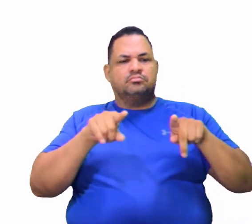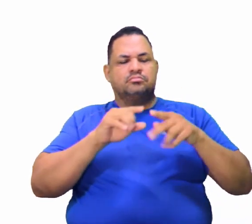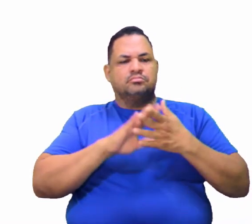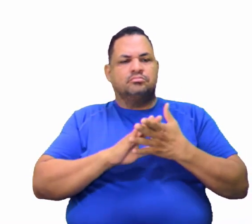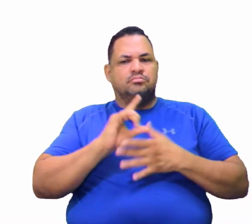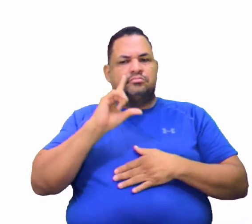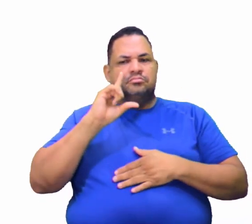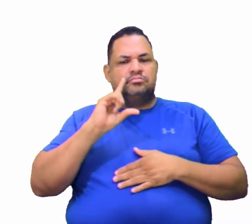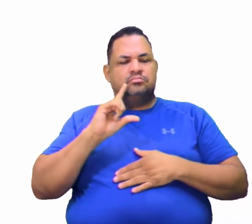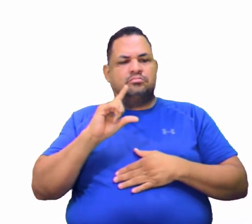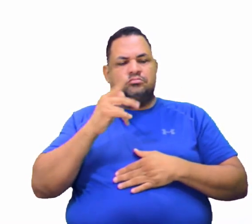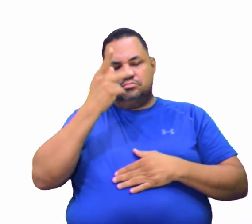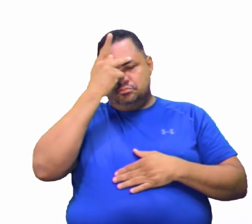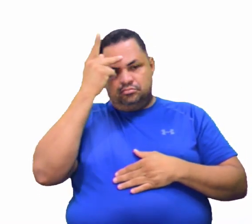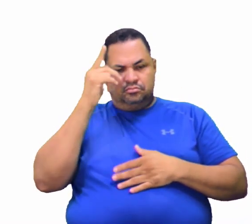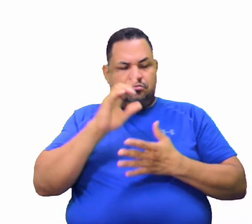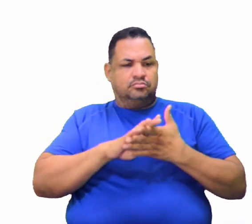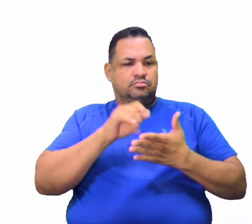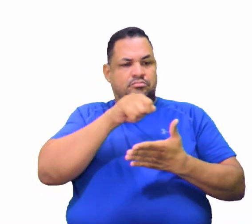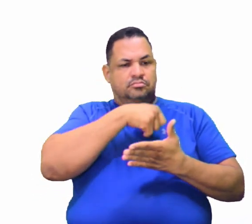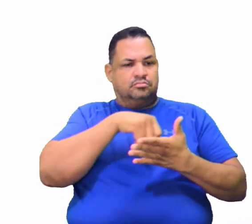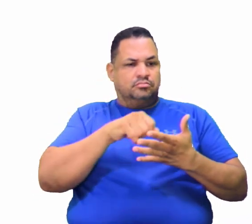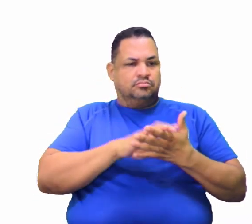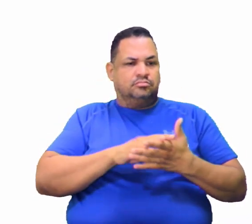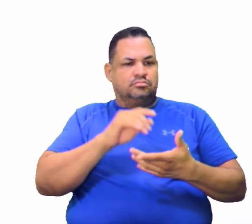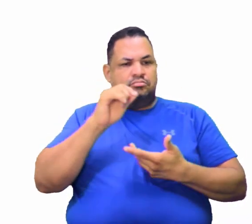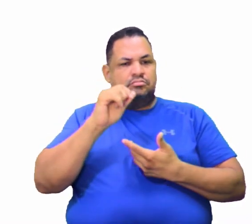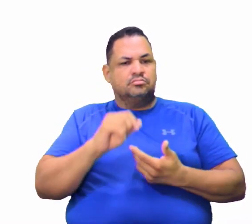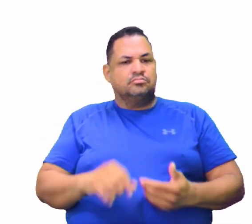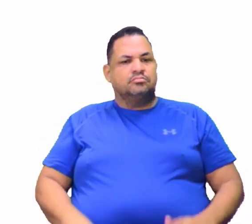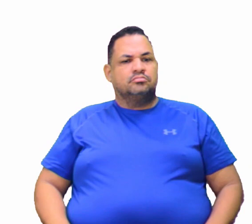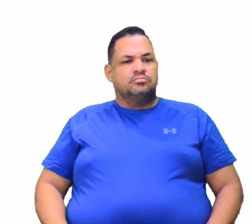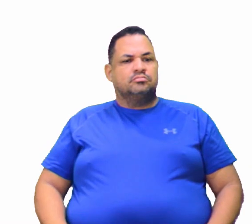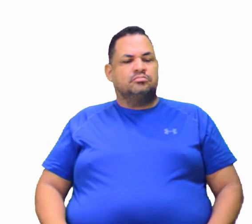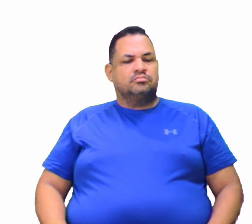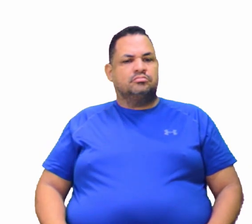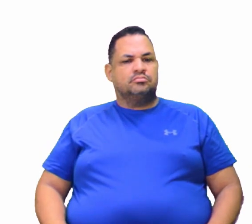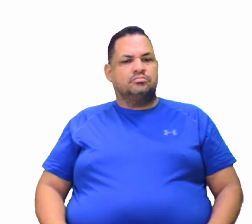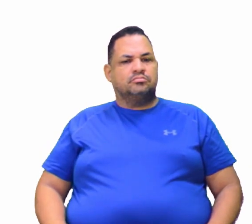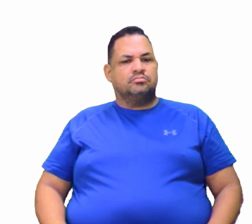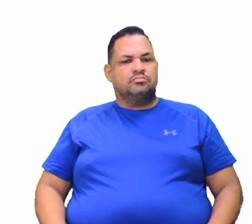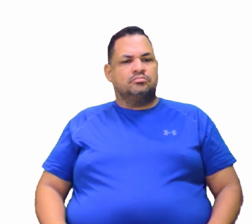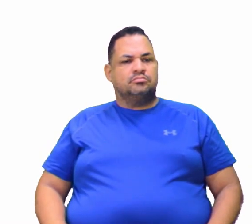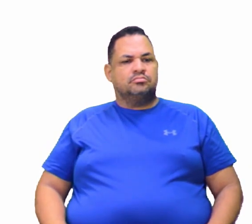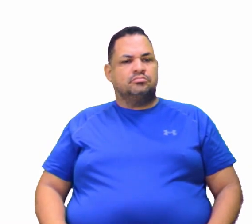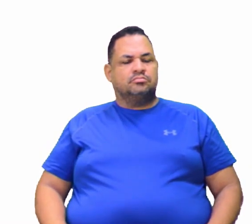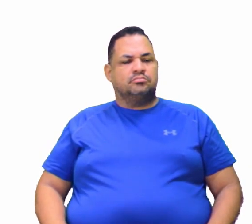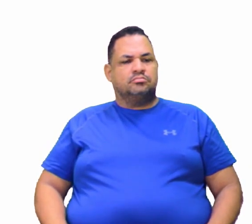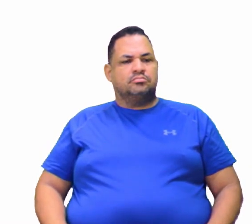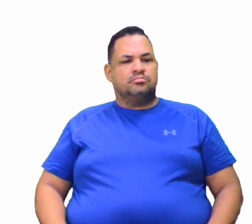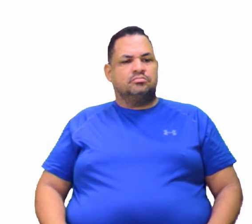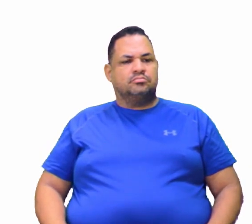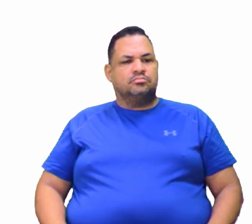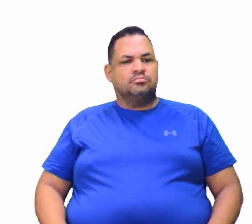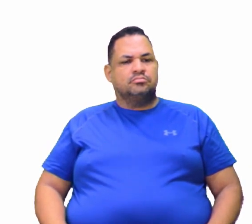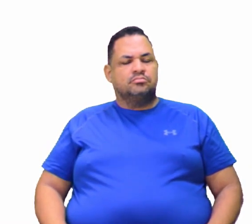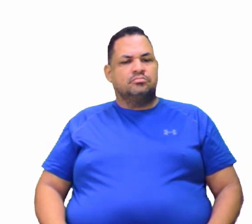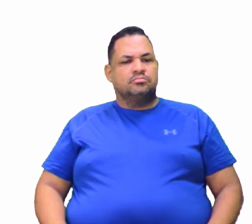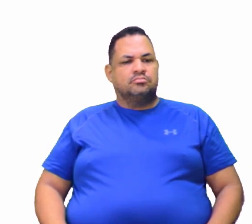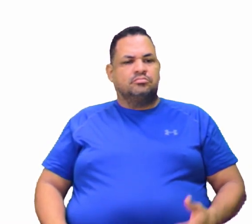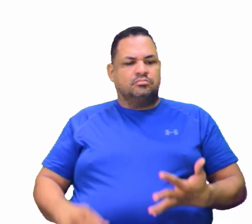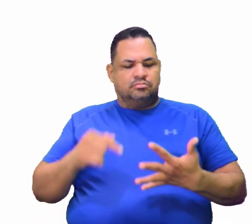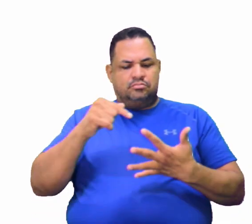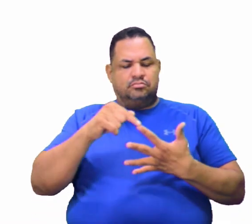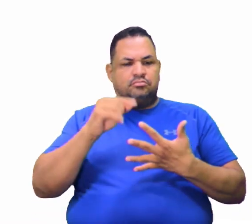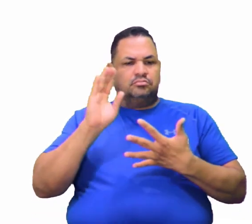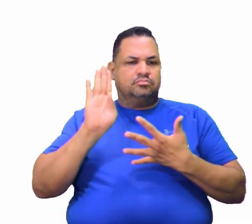que poucos. Aí você vai preencher se acha, se acredita, procurá-lo. Se acham, se acredita,